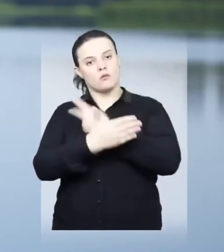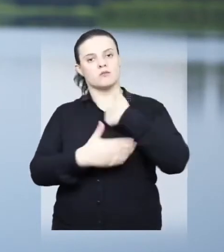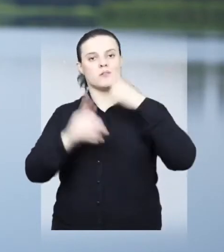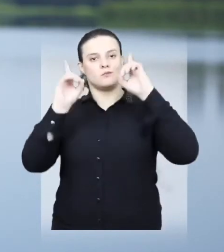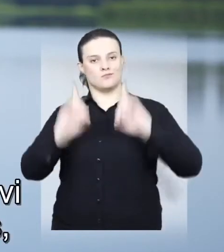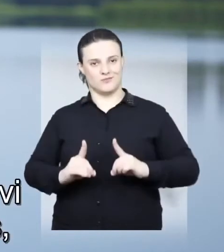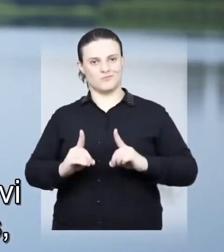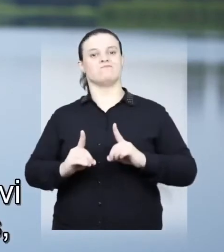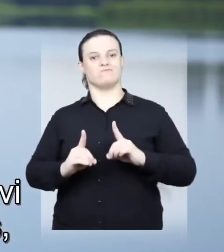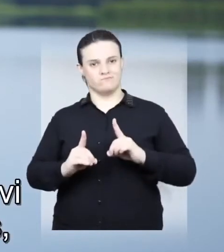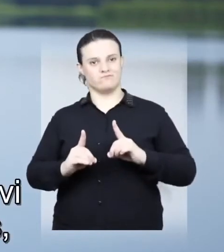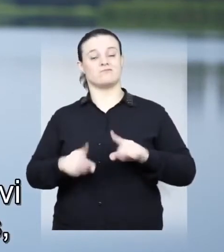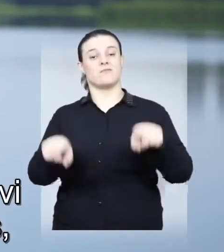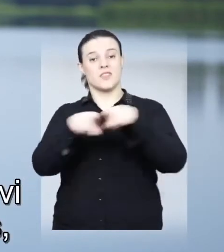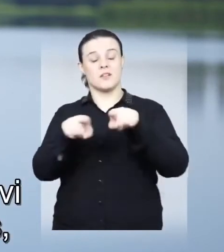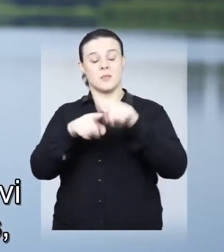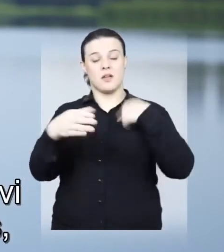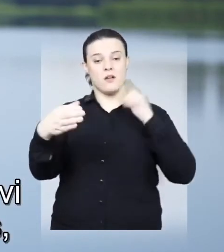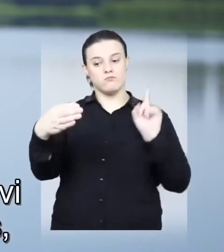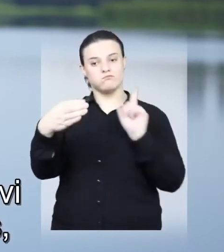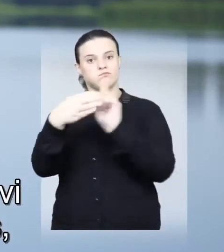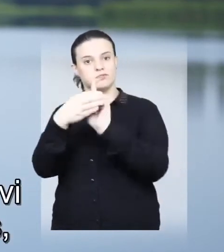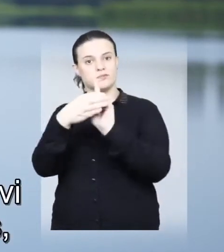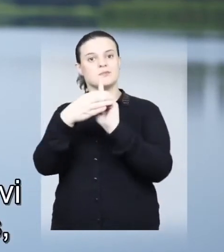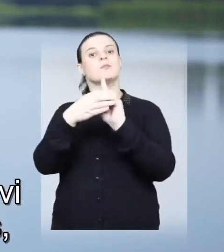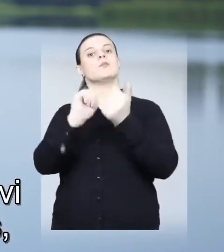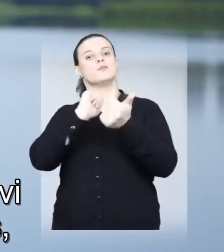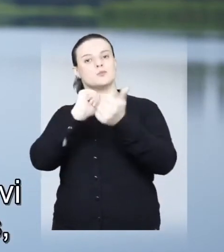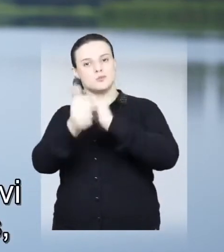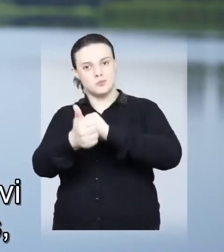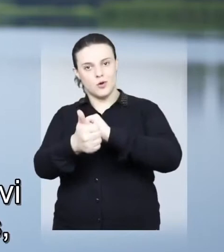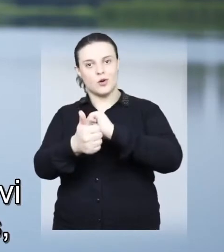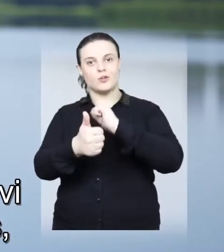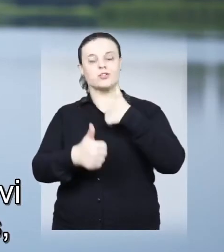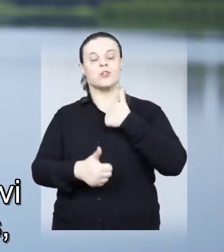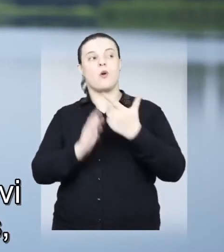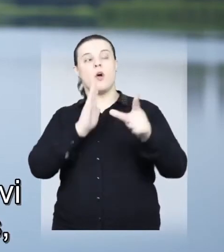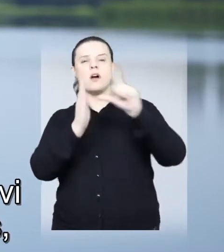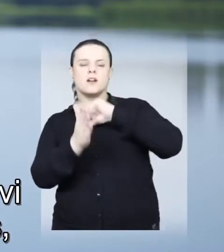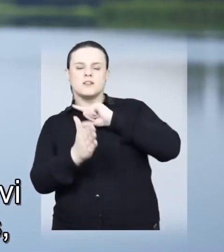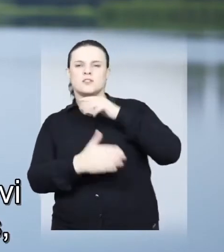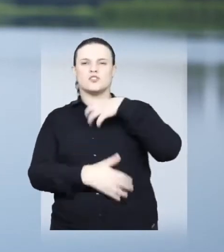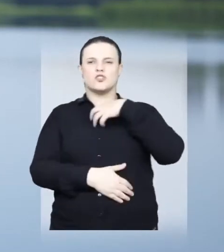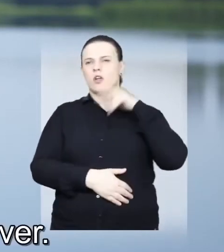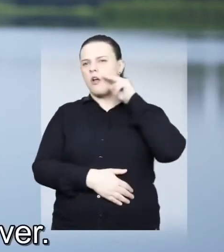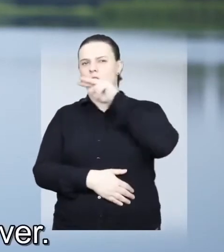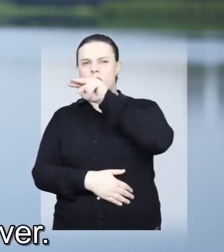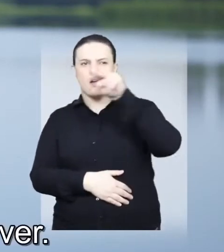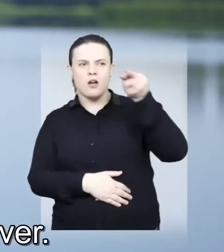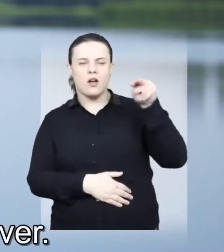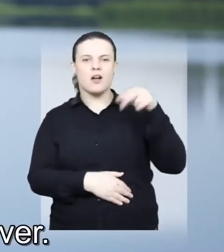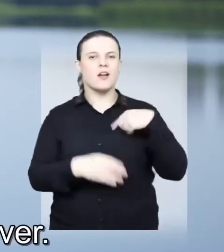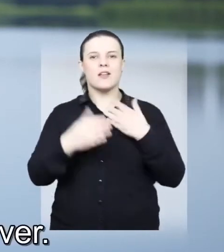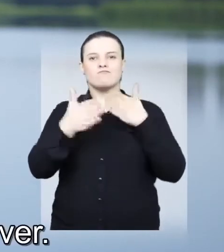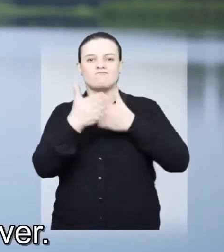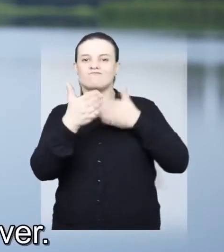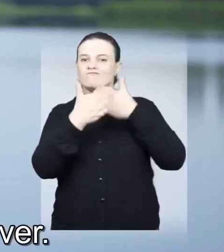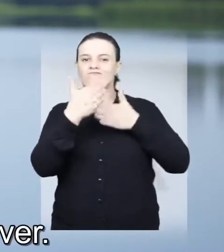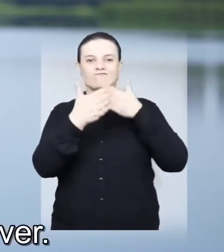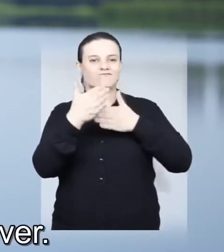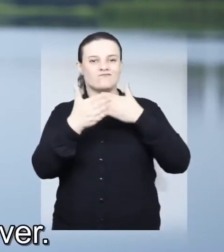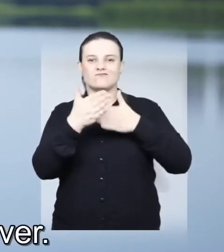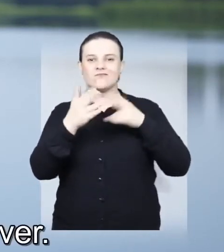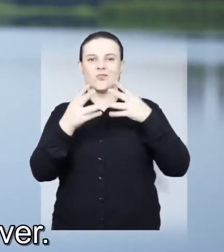física e que eu me inseri no esporte, vi que o esporte, como eu antes via, era uma maneira muito